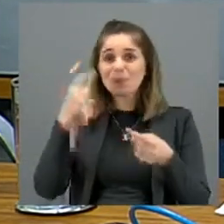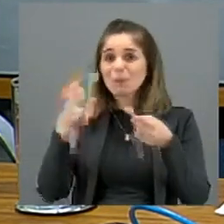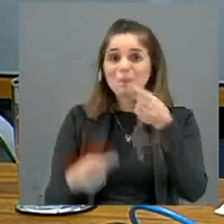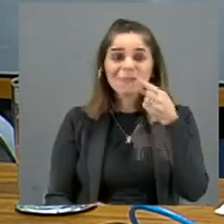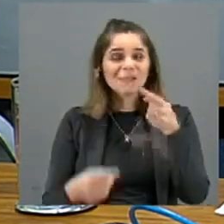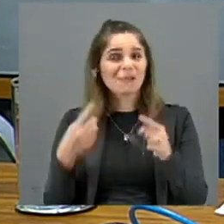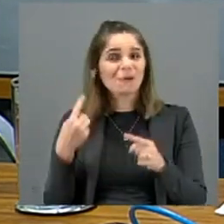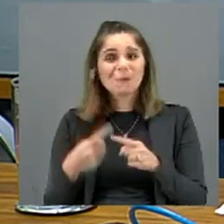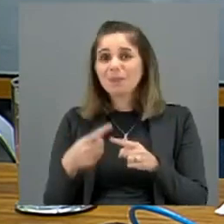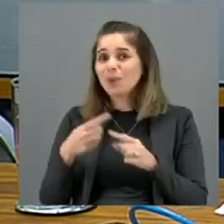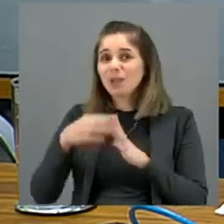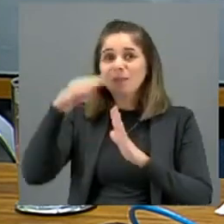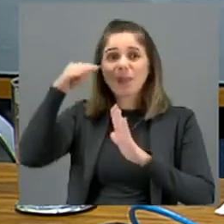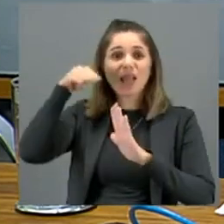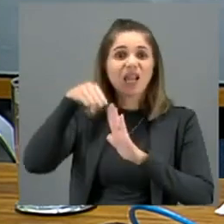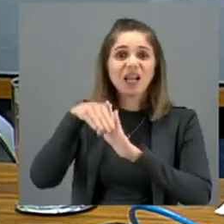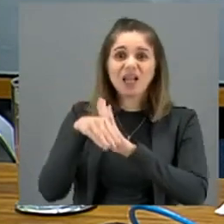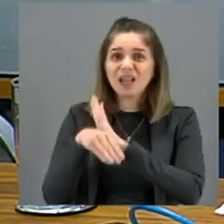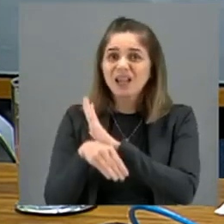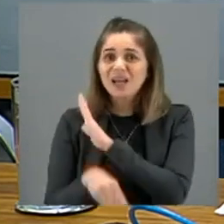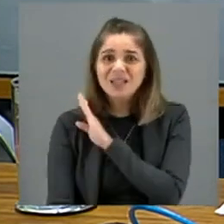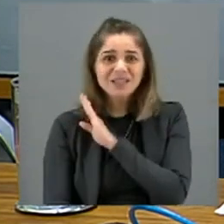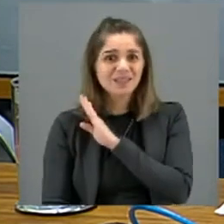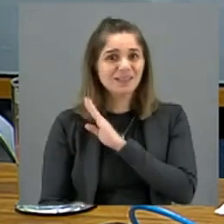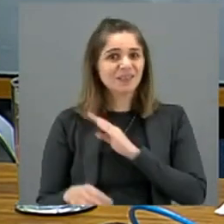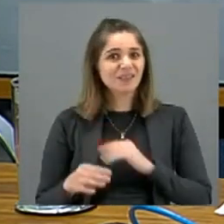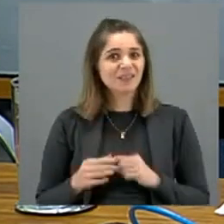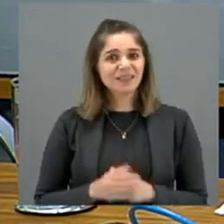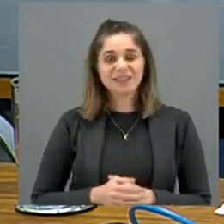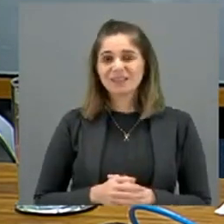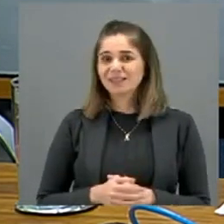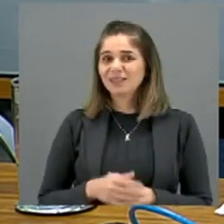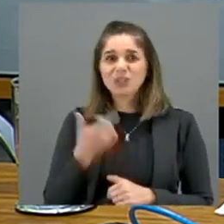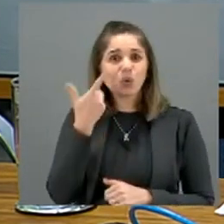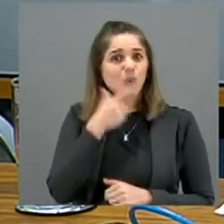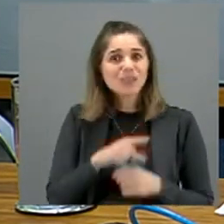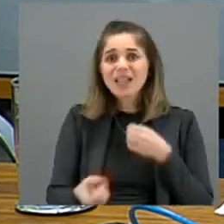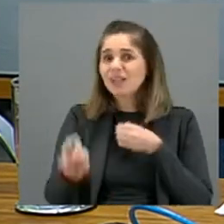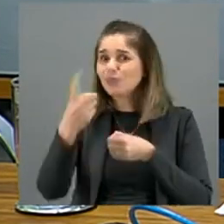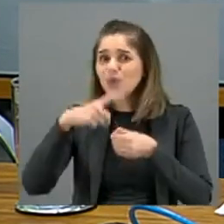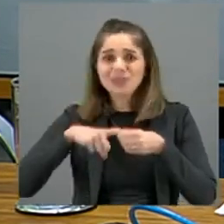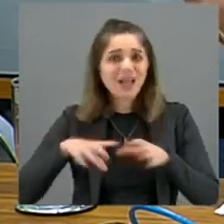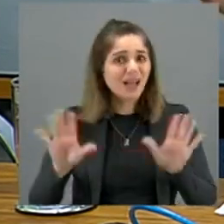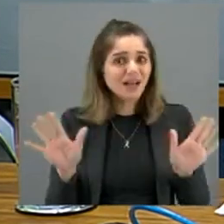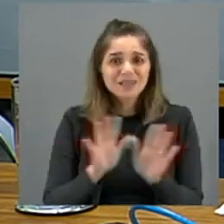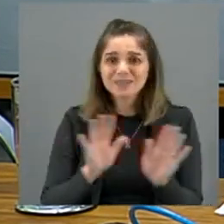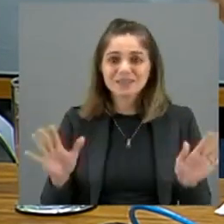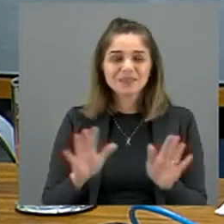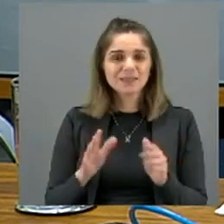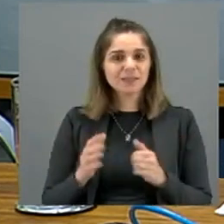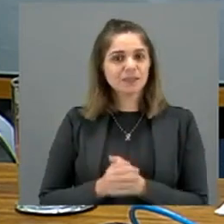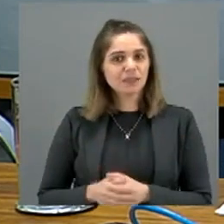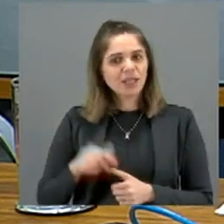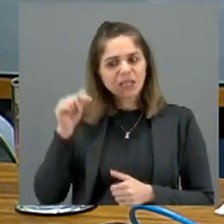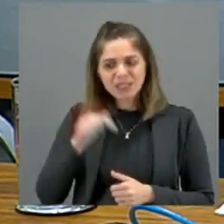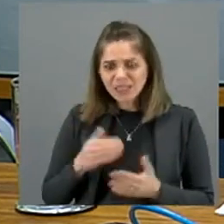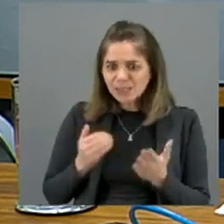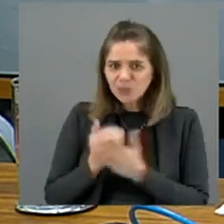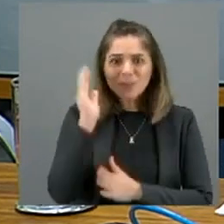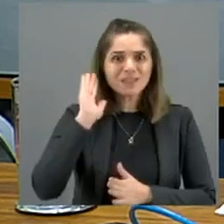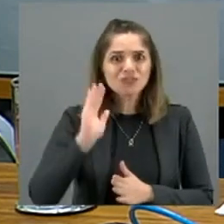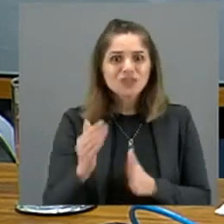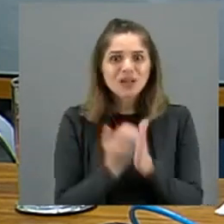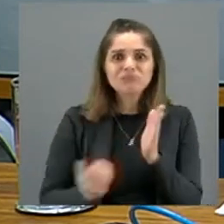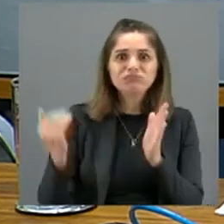pela porta que eles abriram. Abriram uma porta que nunca mais se fechou, senador Efraim. E aqui começa com 10.